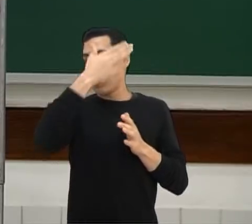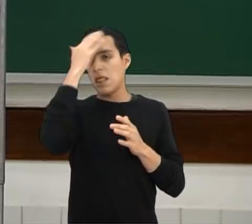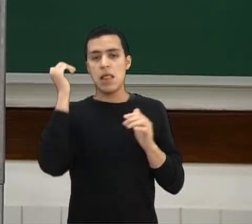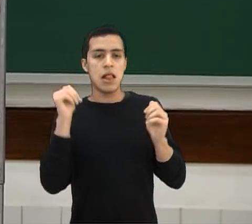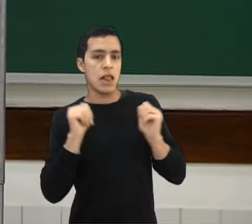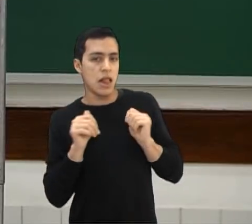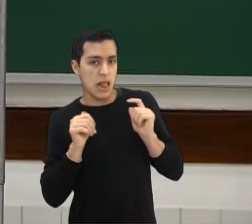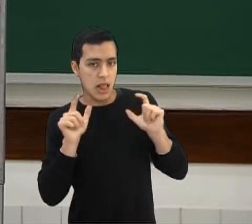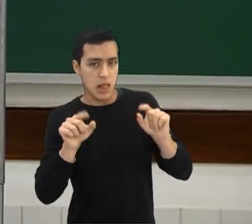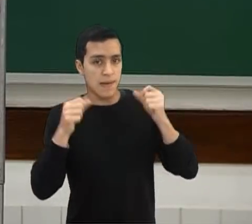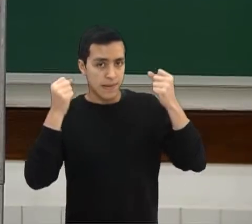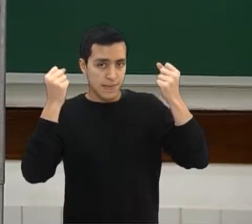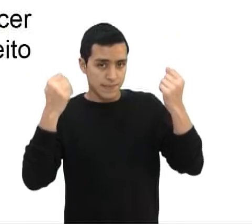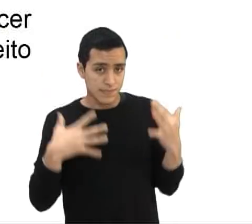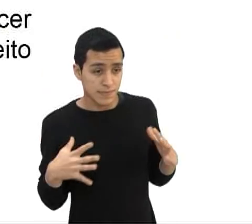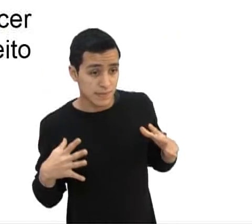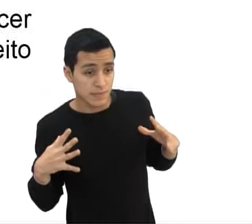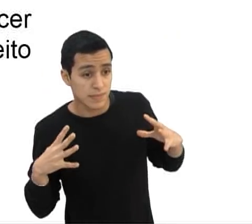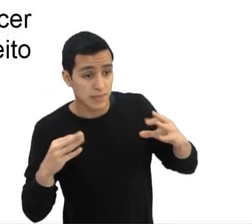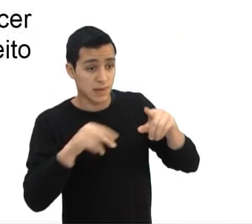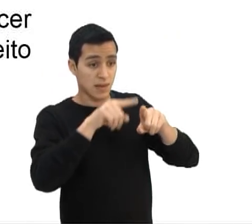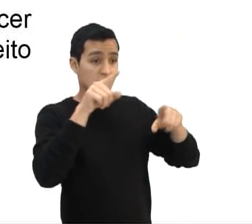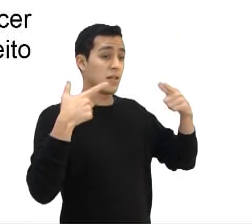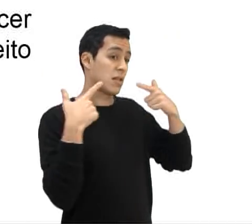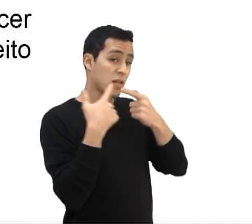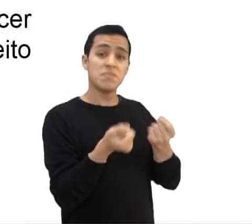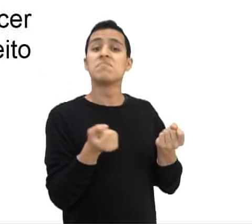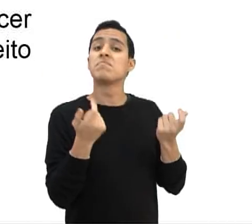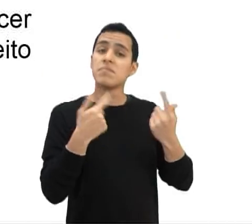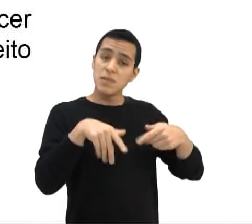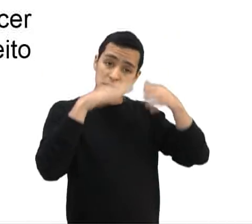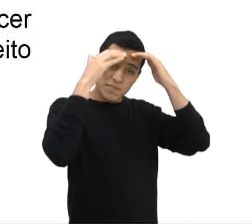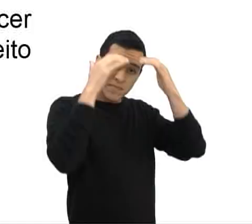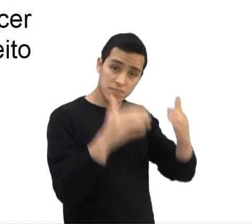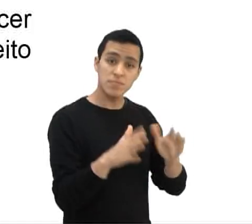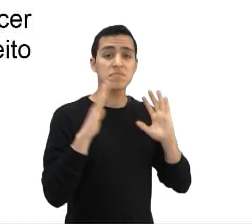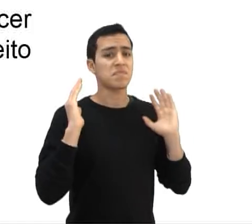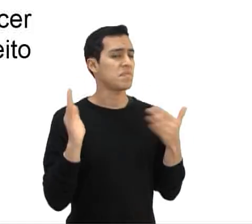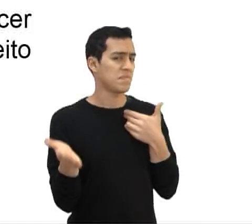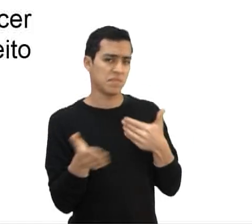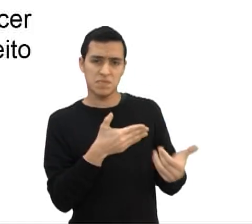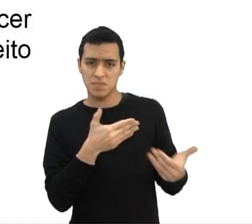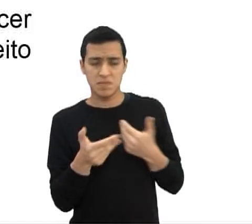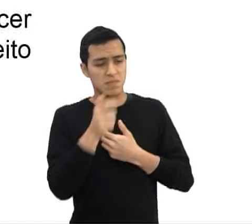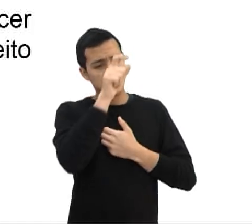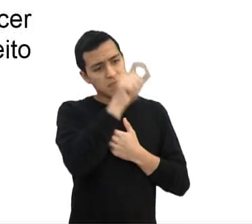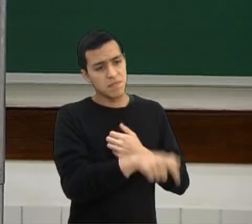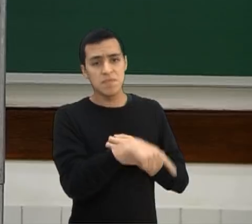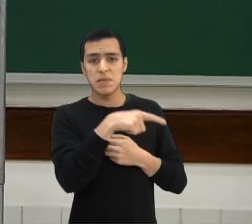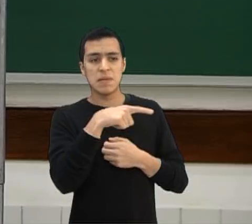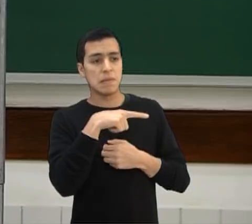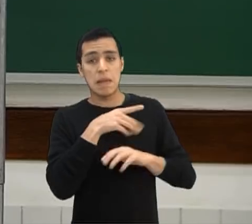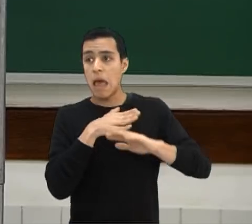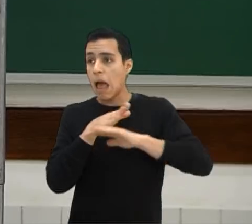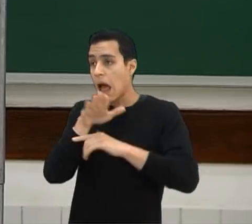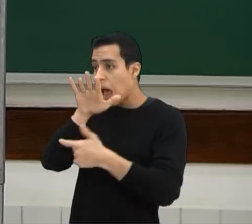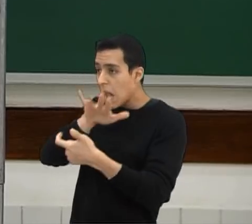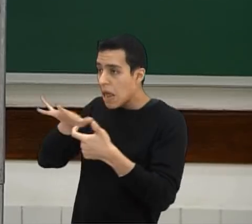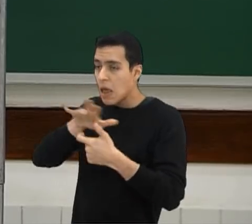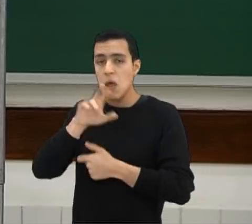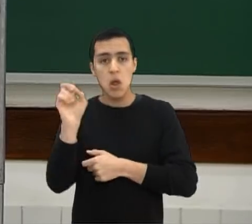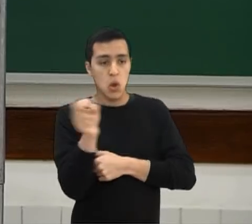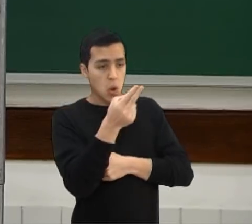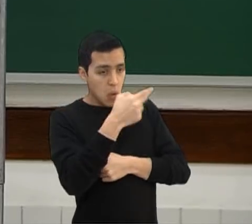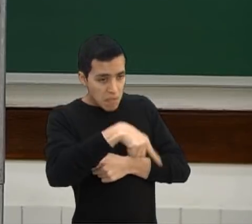mencionar que todas as variantes linguísticas merecem respeito, independente da pessoa ter tido acesso ao letramento ou não ter